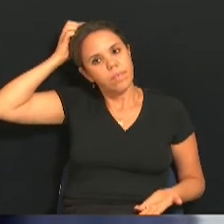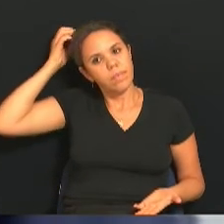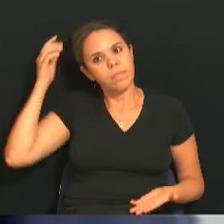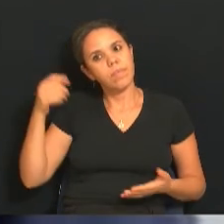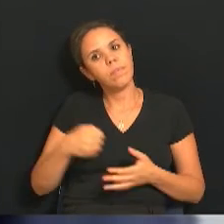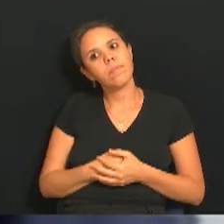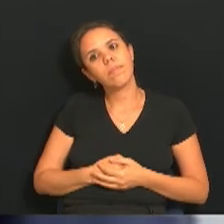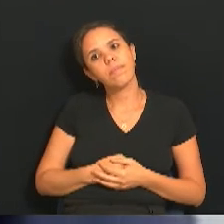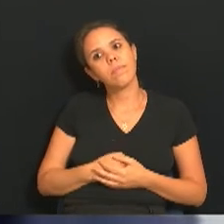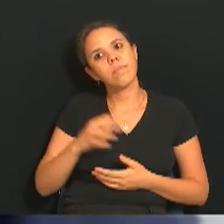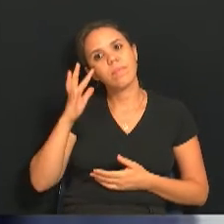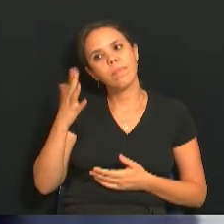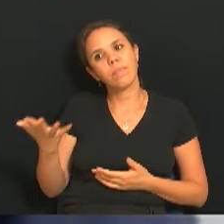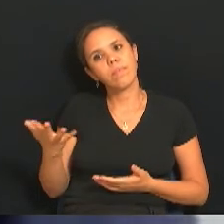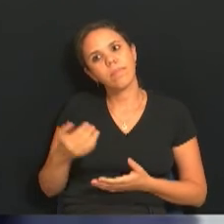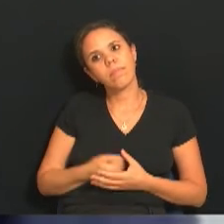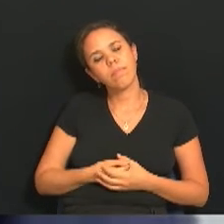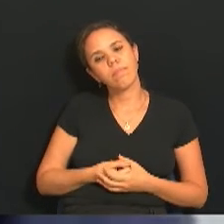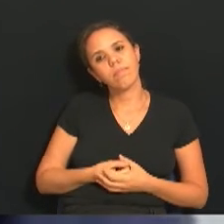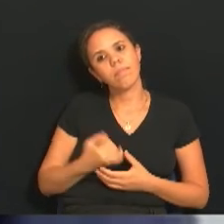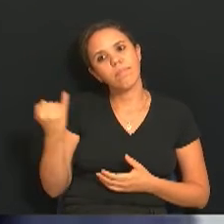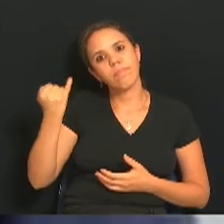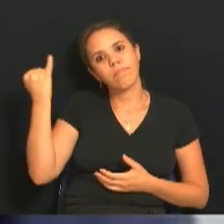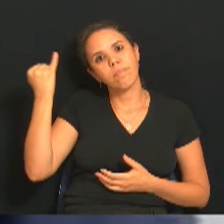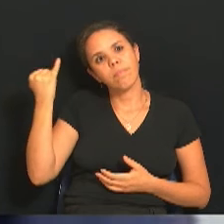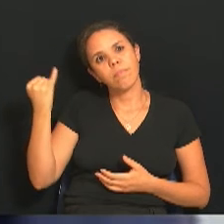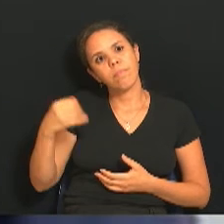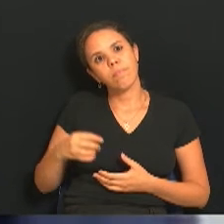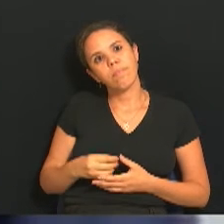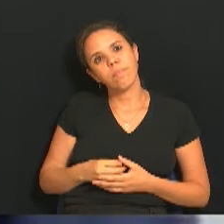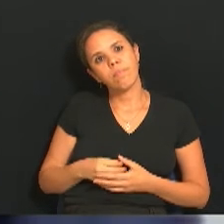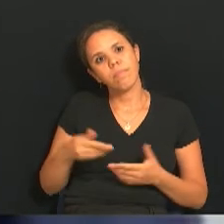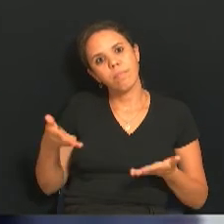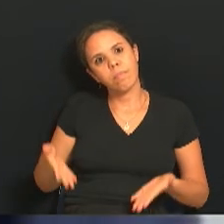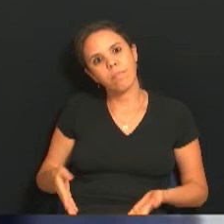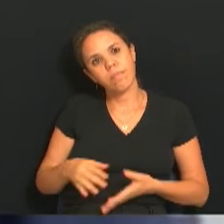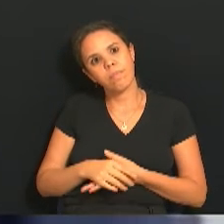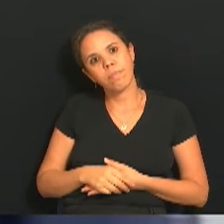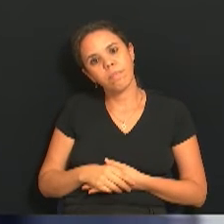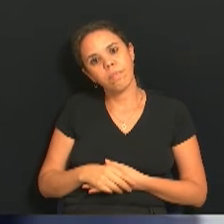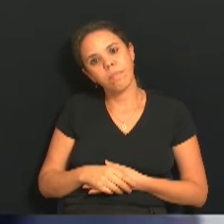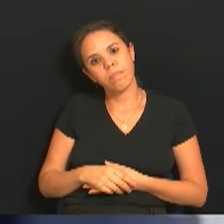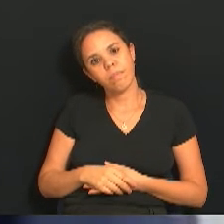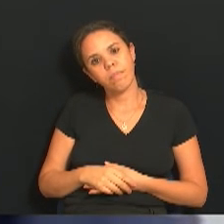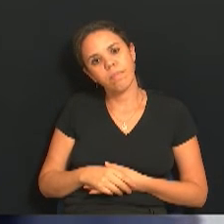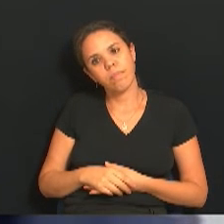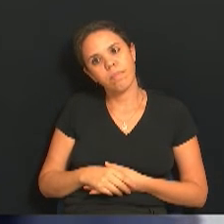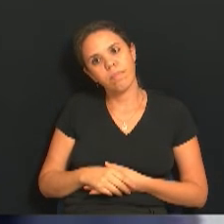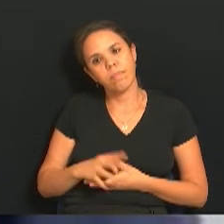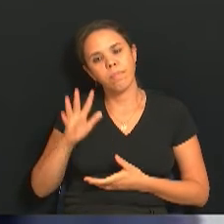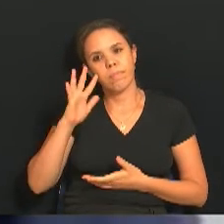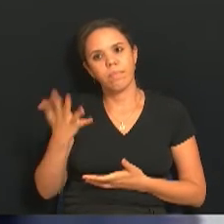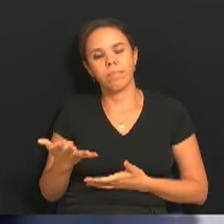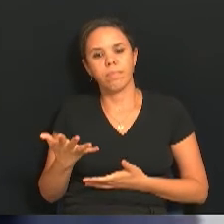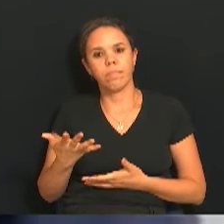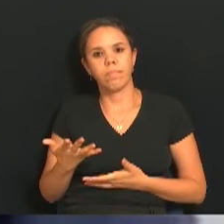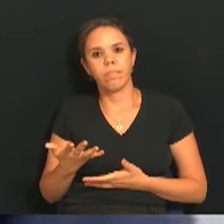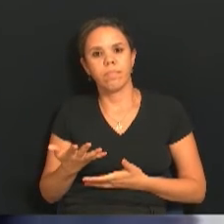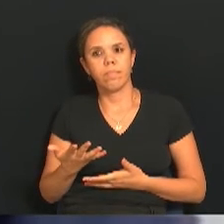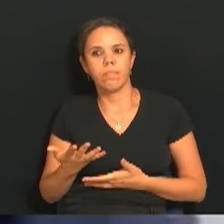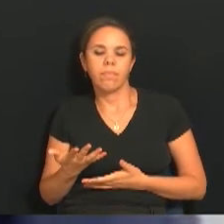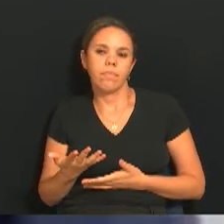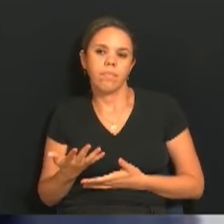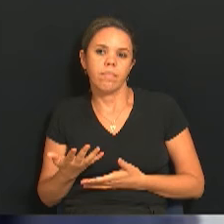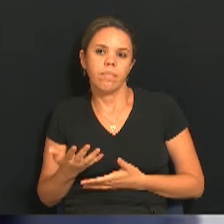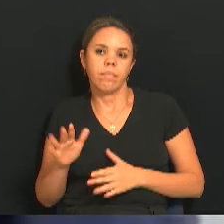uma solução. É isso que é importante que nós estamos buscando aqui. E que essas soluções sejam soluções práticas, que sejam